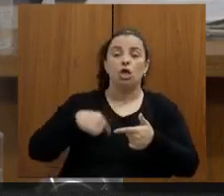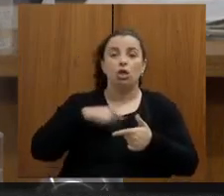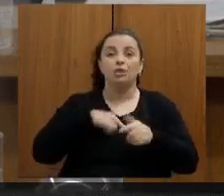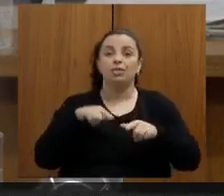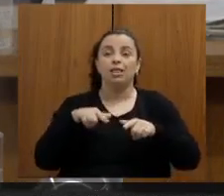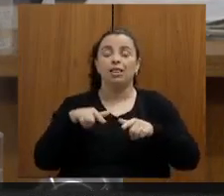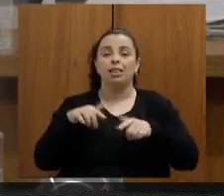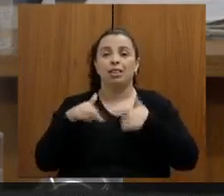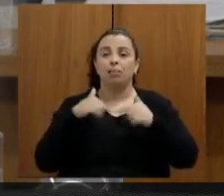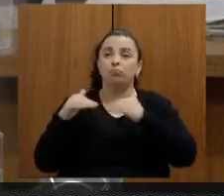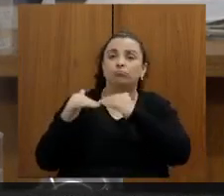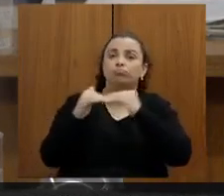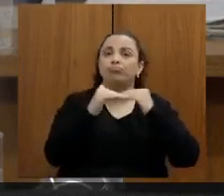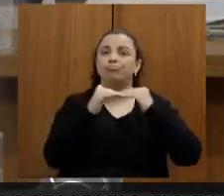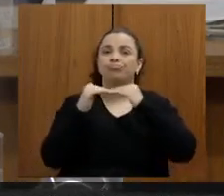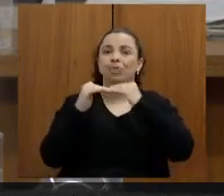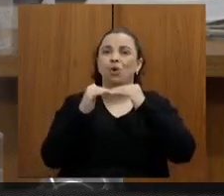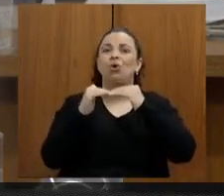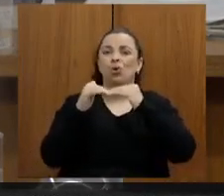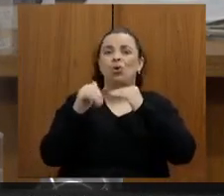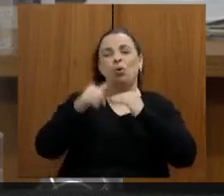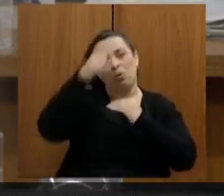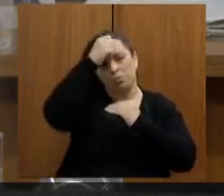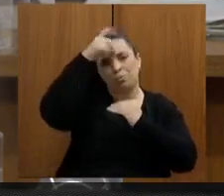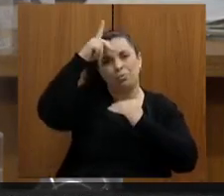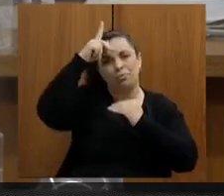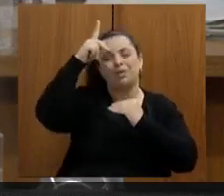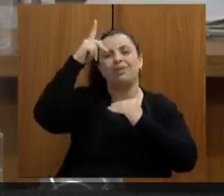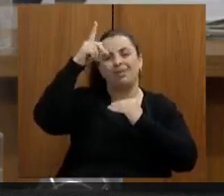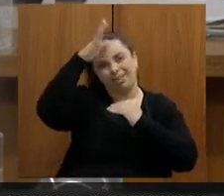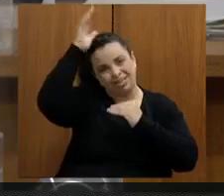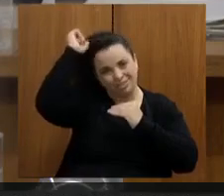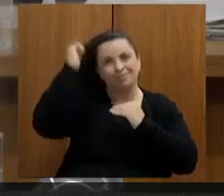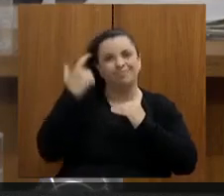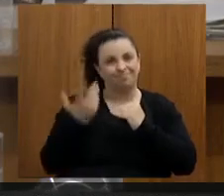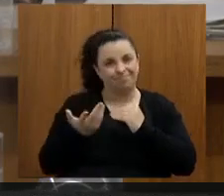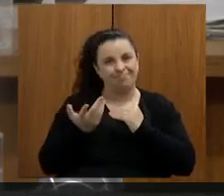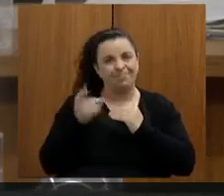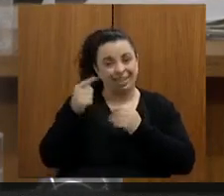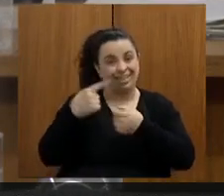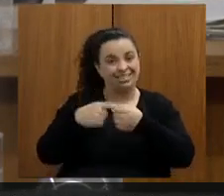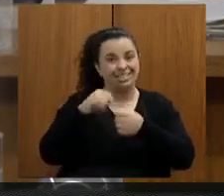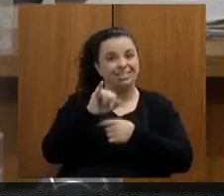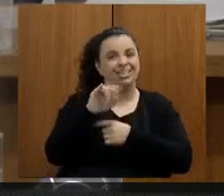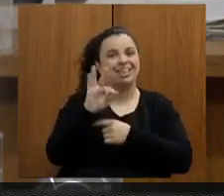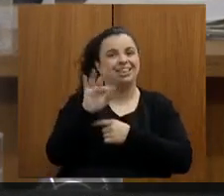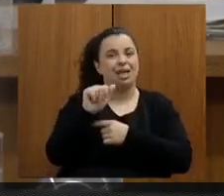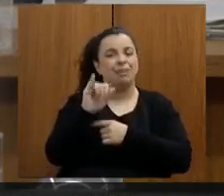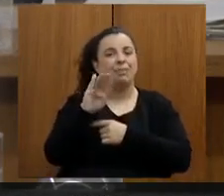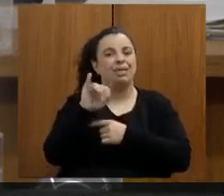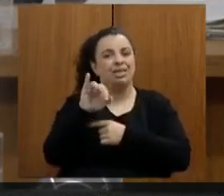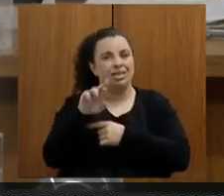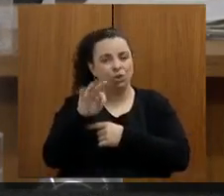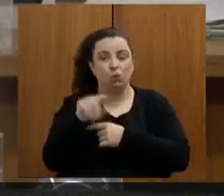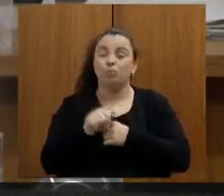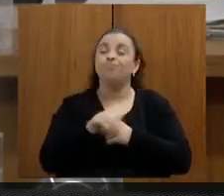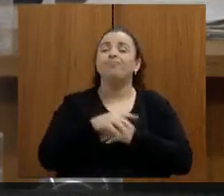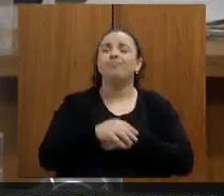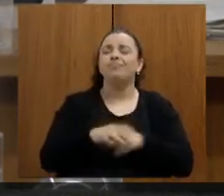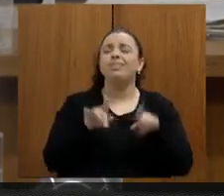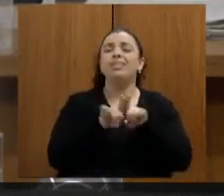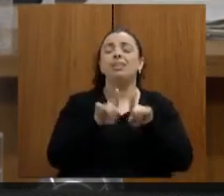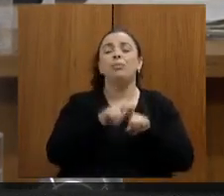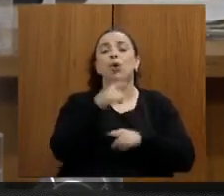com corpo de bombeiros Municipal de Itabirito nós comentamos ainda a criação do Corpo de Bombeiros